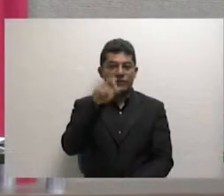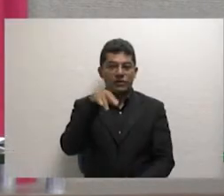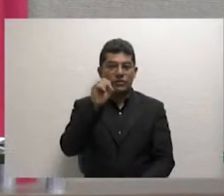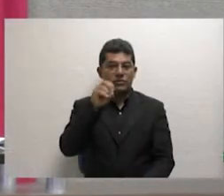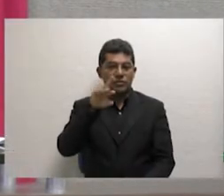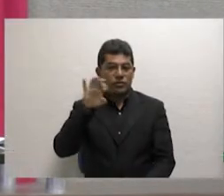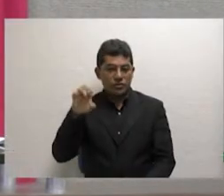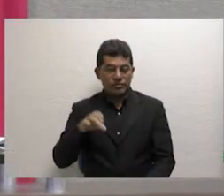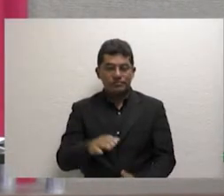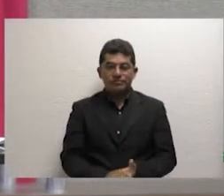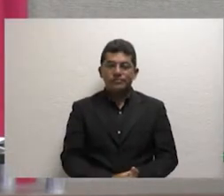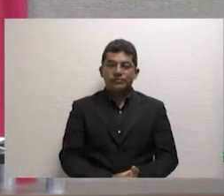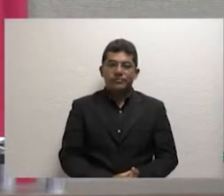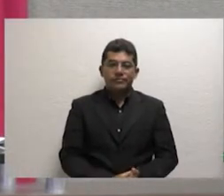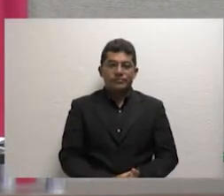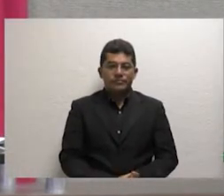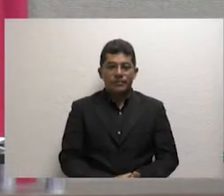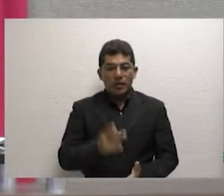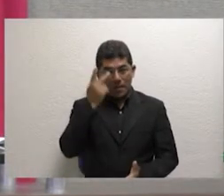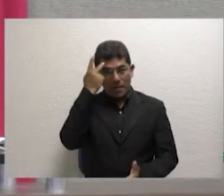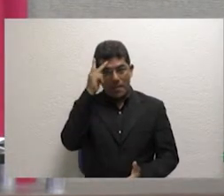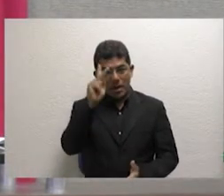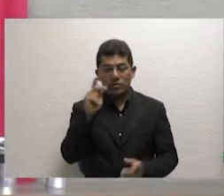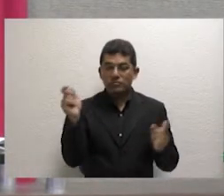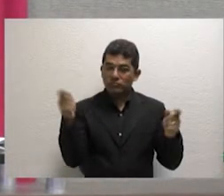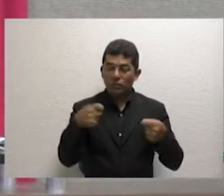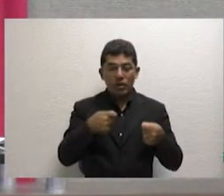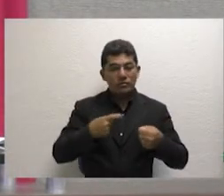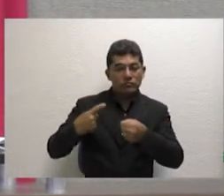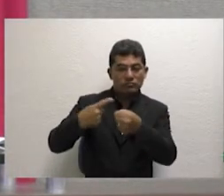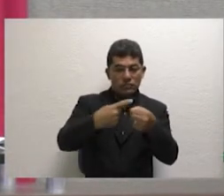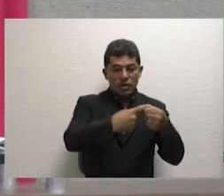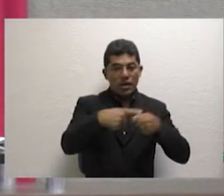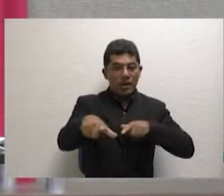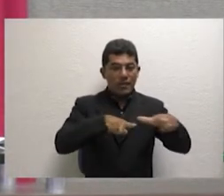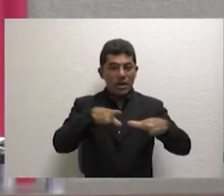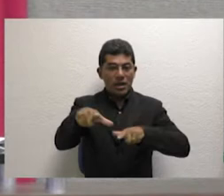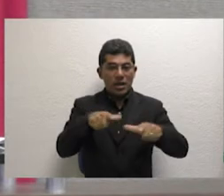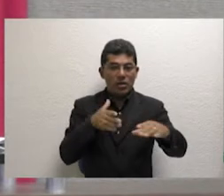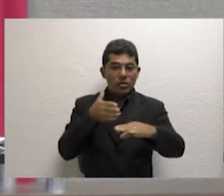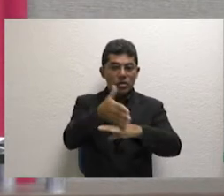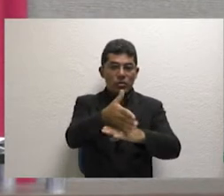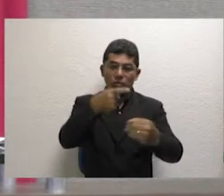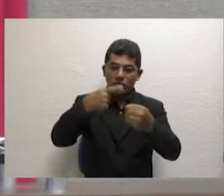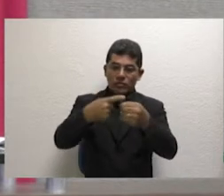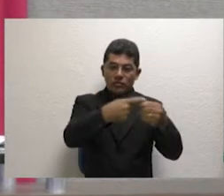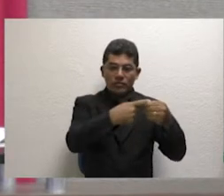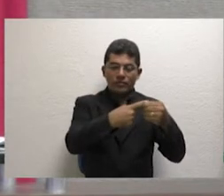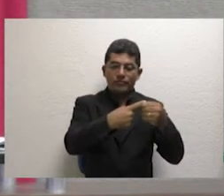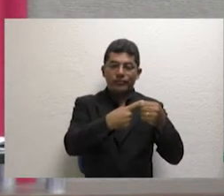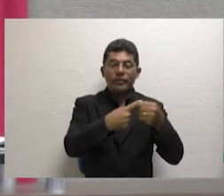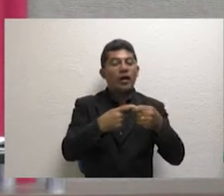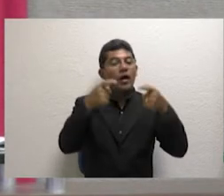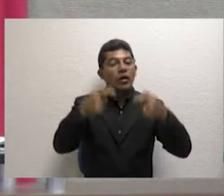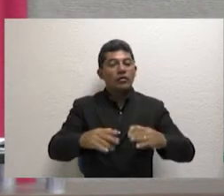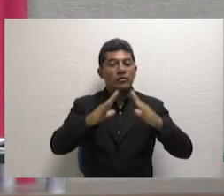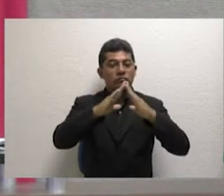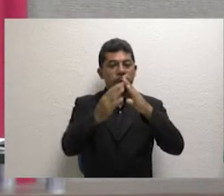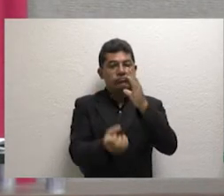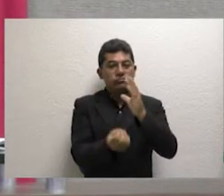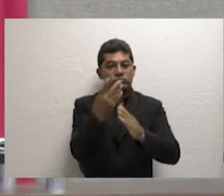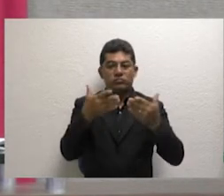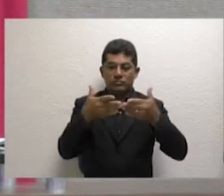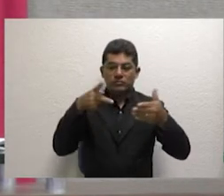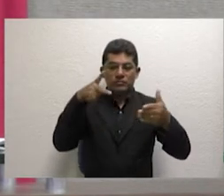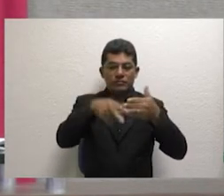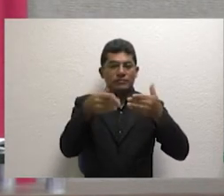servir as pessoas do interior. Aonde na defensoria ali foi inaugurado o prédio, onde vai,